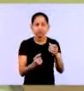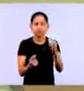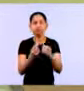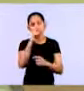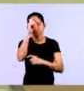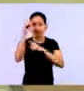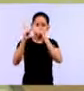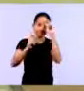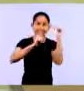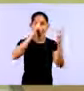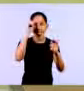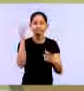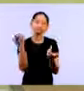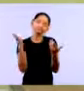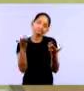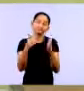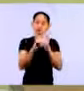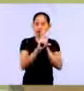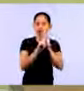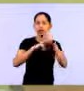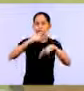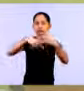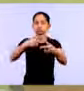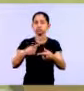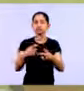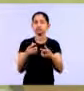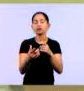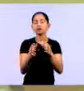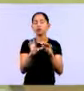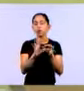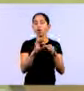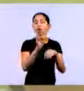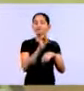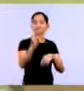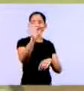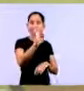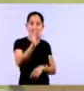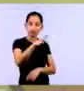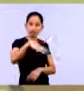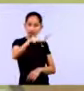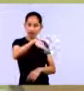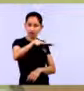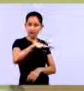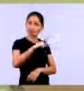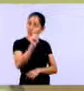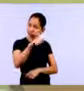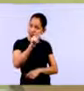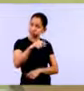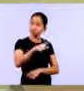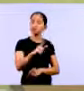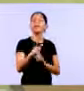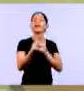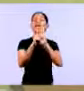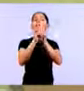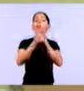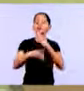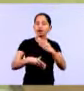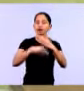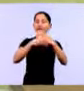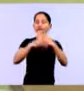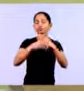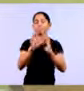impostos, especificamente, novos tributos, pela União, por meio de lei complementar. Mas esses